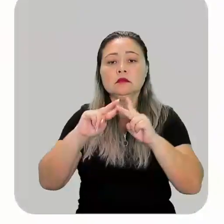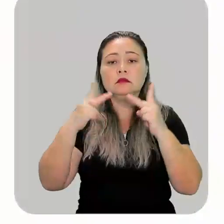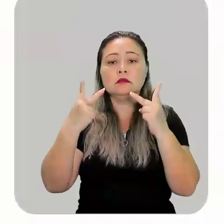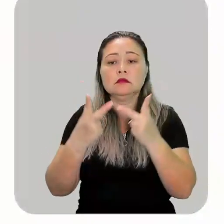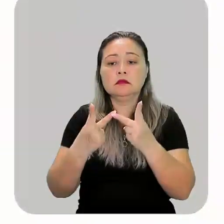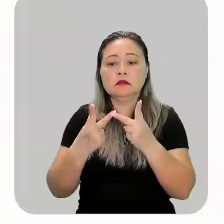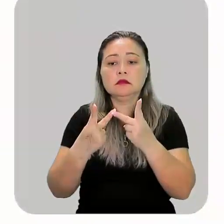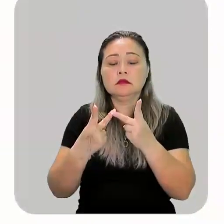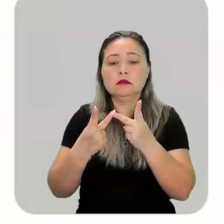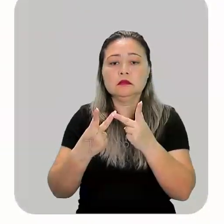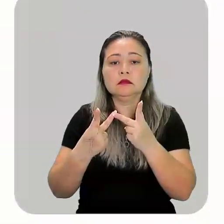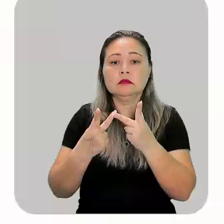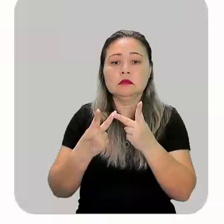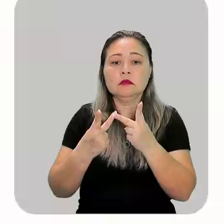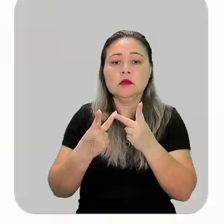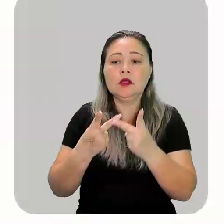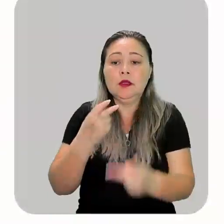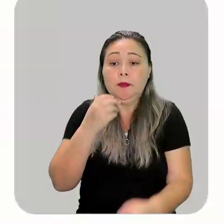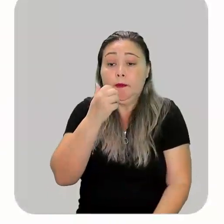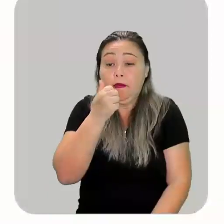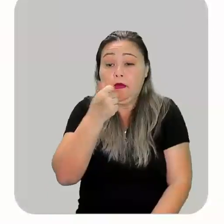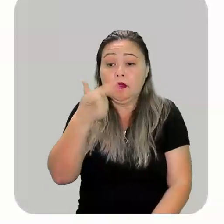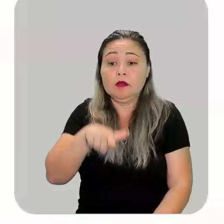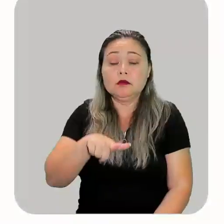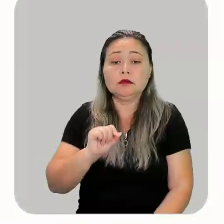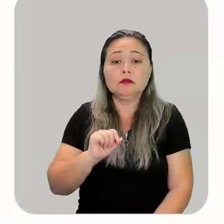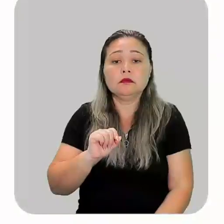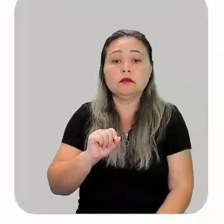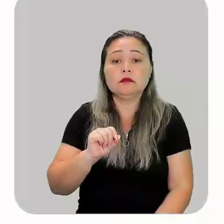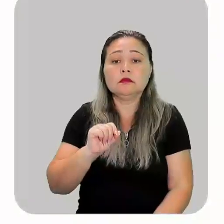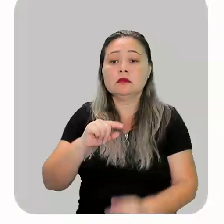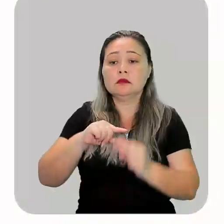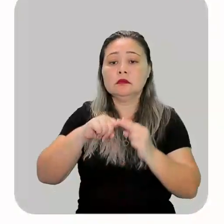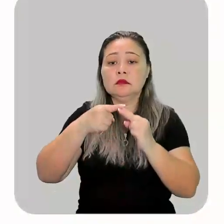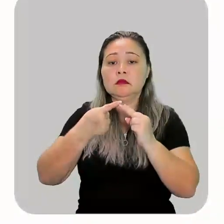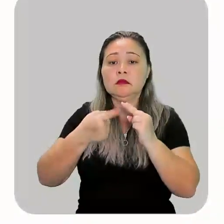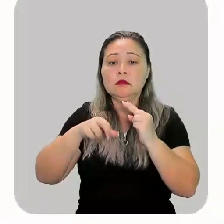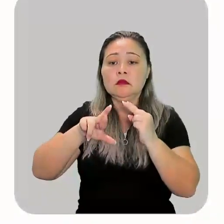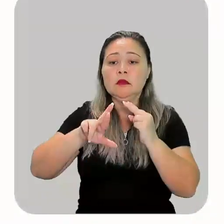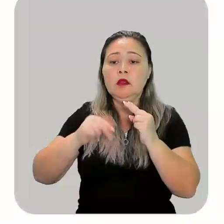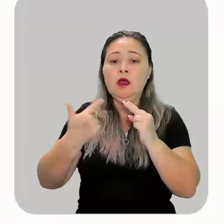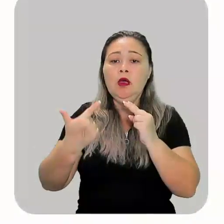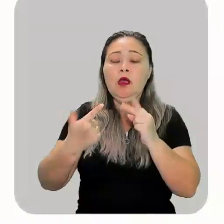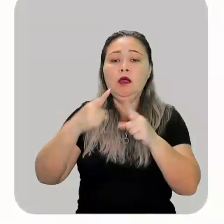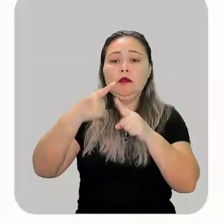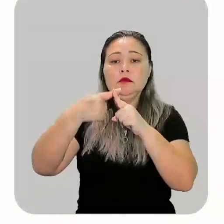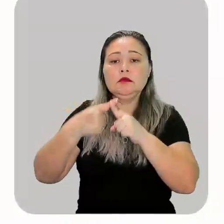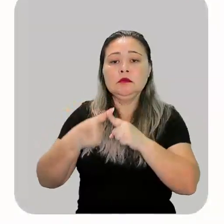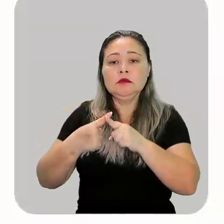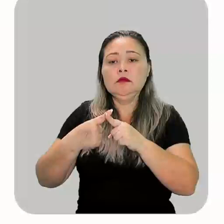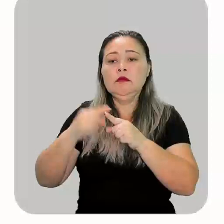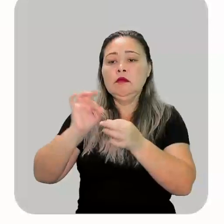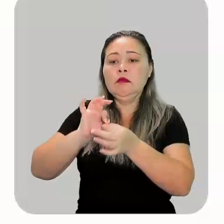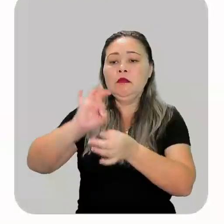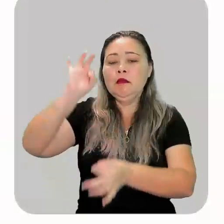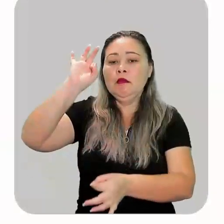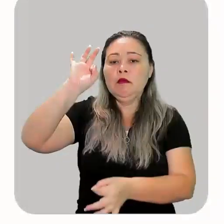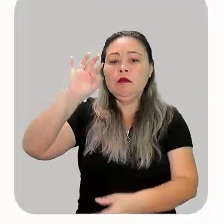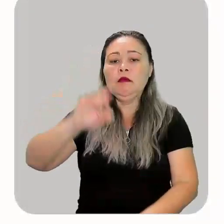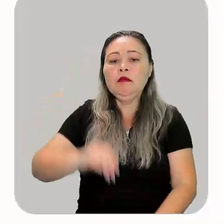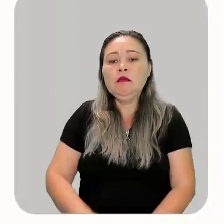do limão. De novo a gente tem πr ao quadrado vezes a altura,